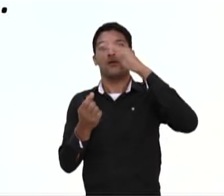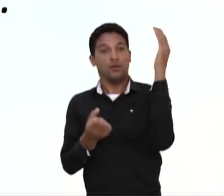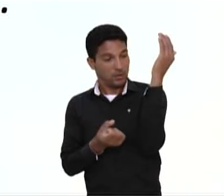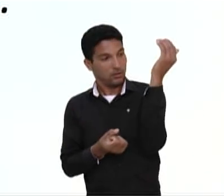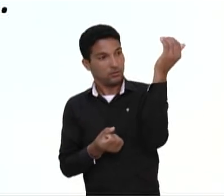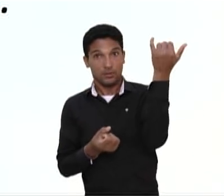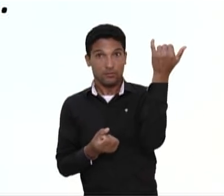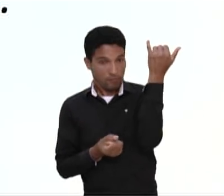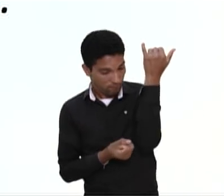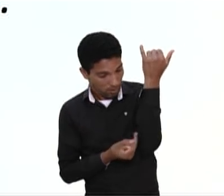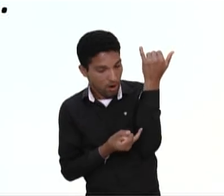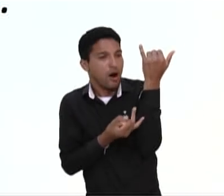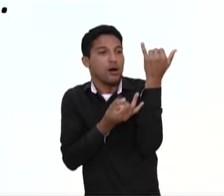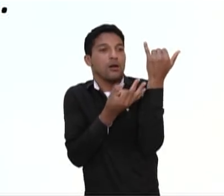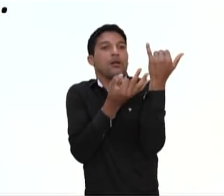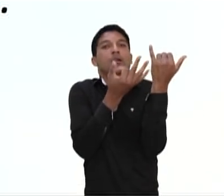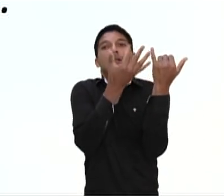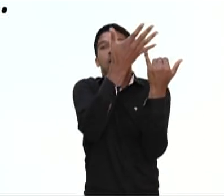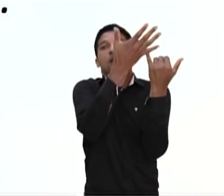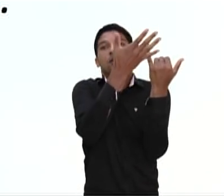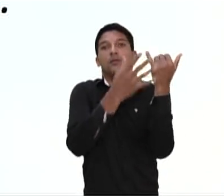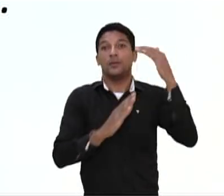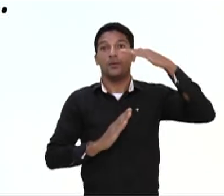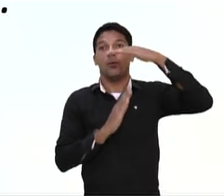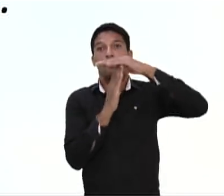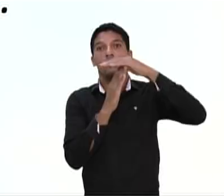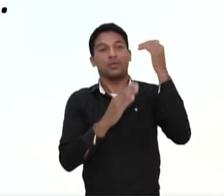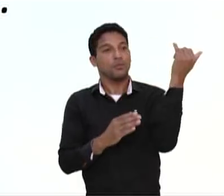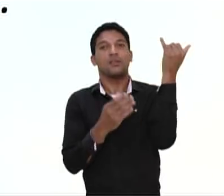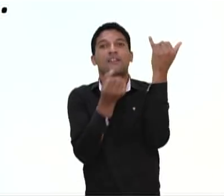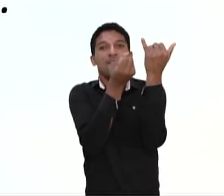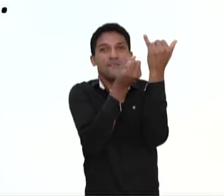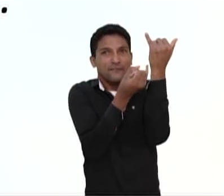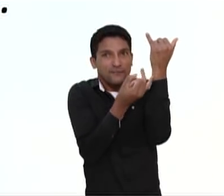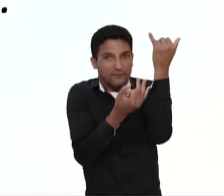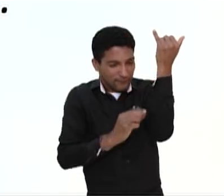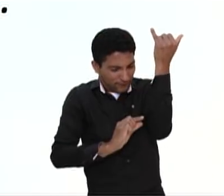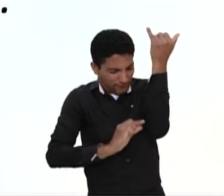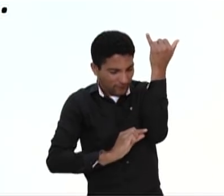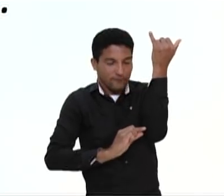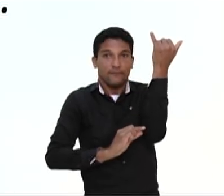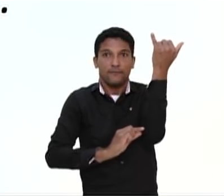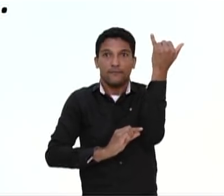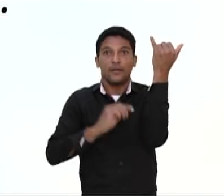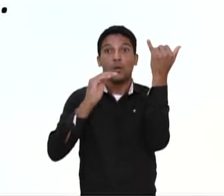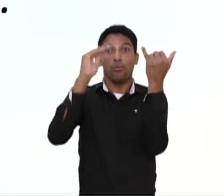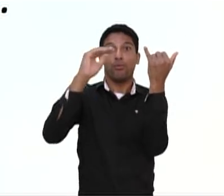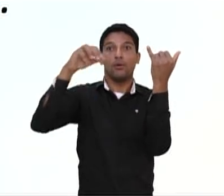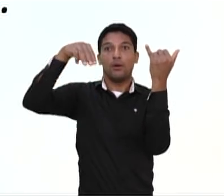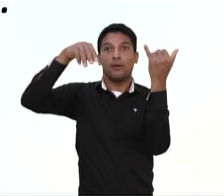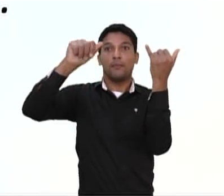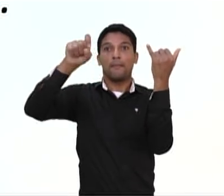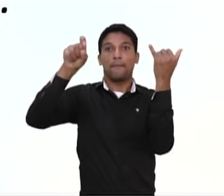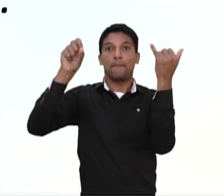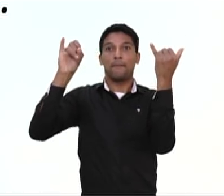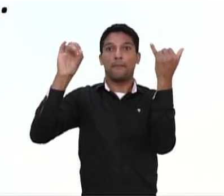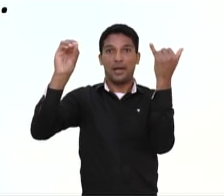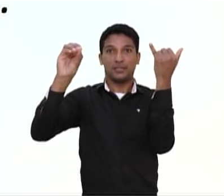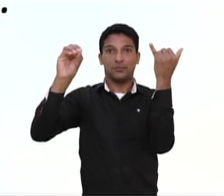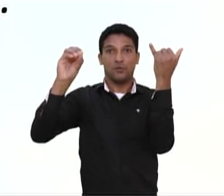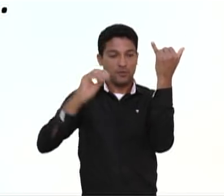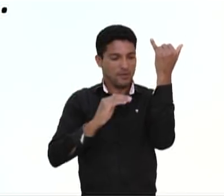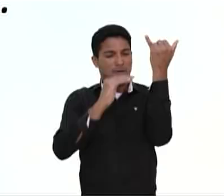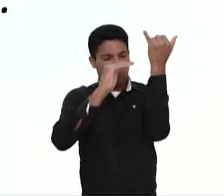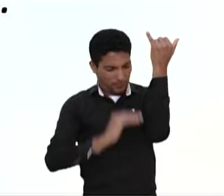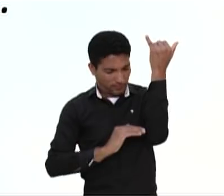né? Daqui a algumas aulas assim nós já conseguiremos ver valor máximo e valor mínimo. Por enquanto é como se fosse um spoiler